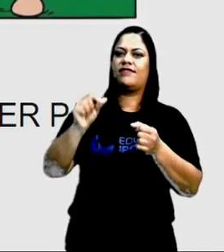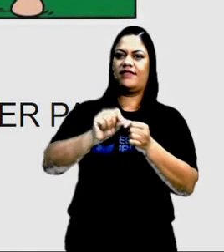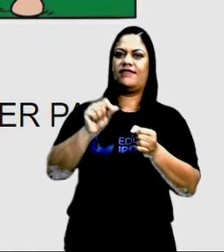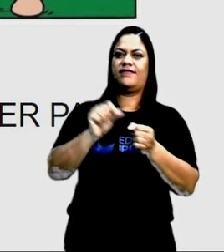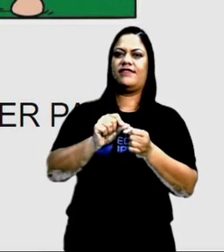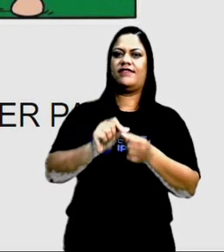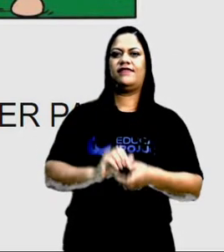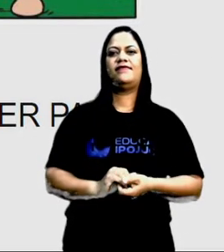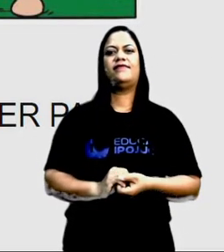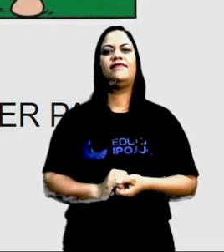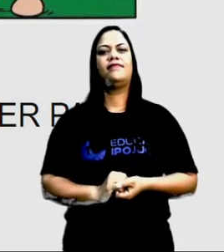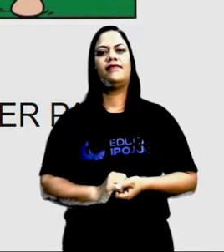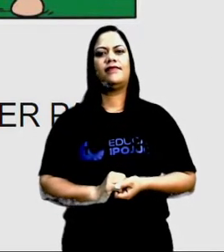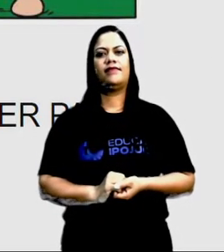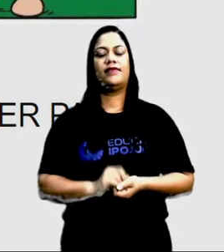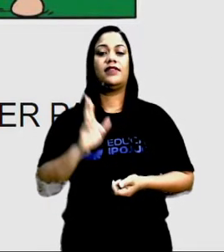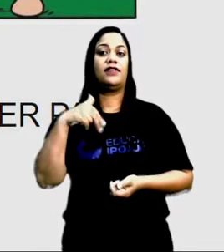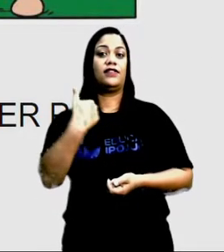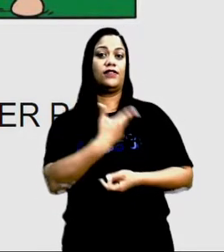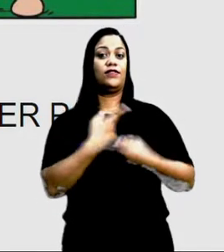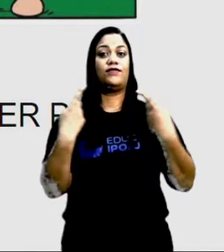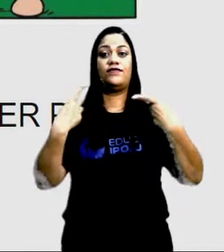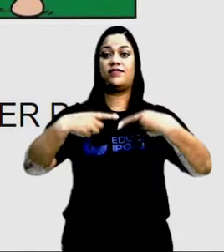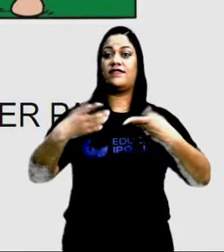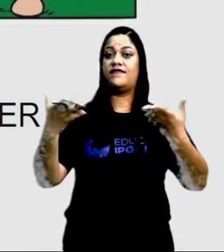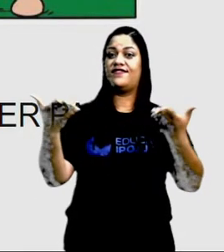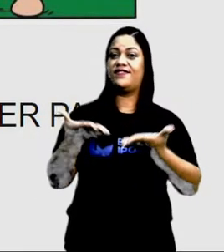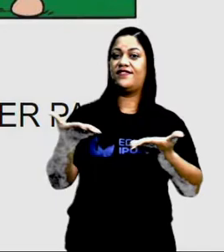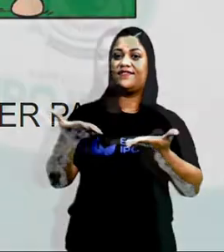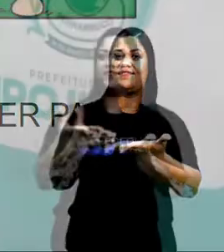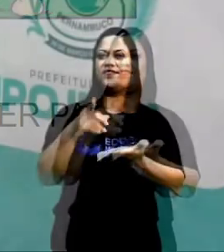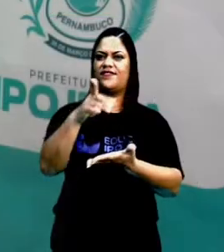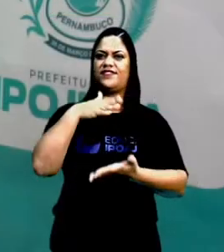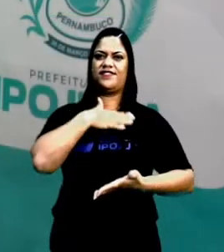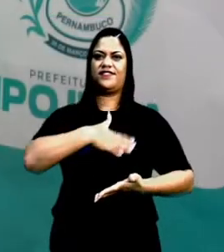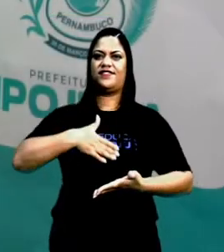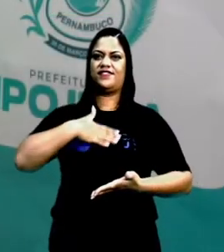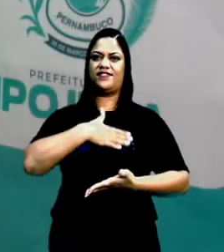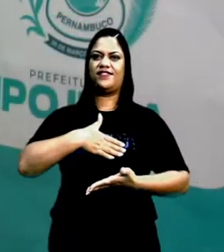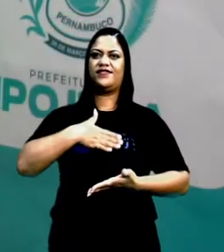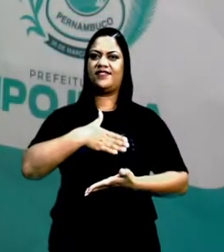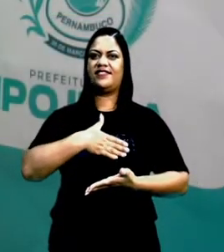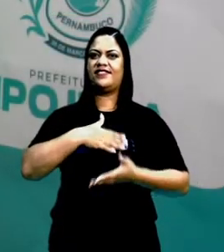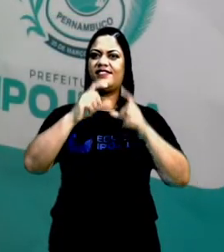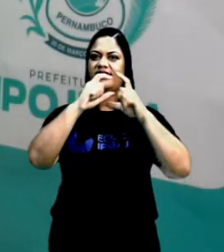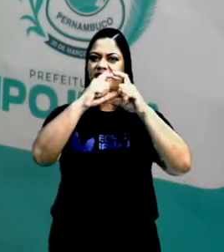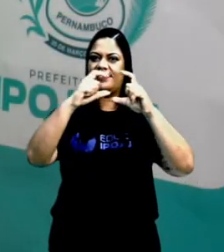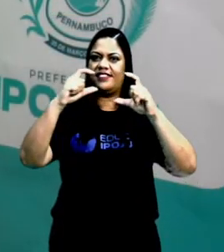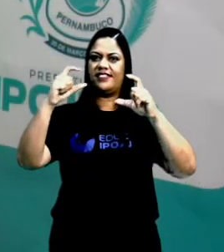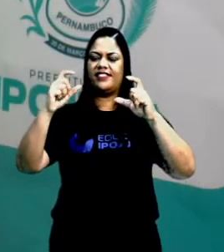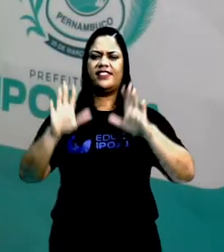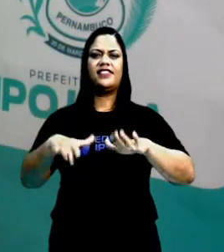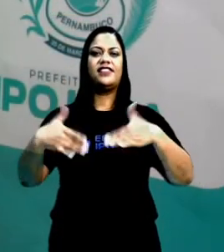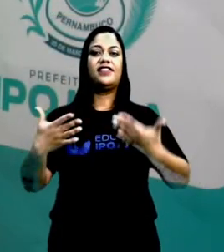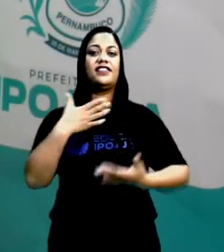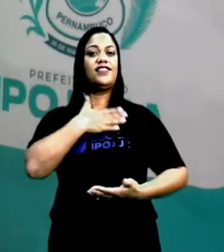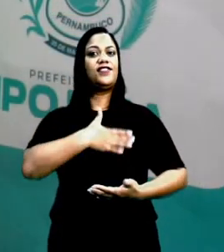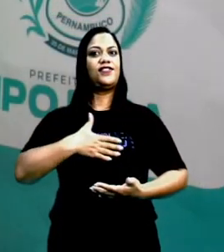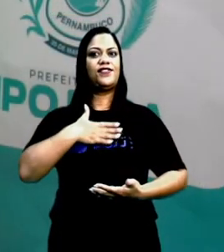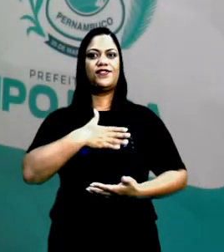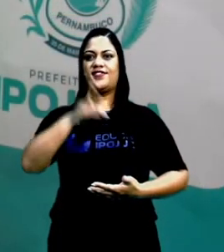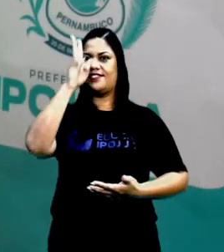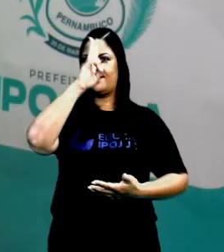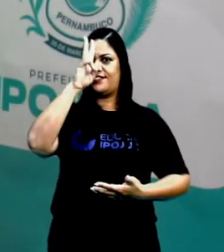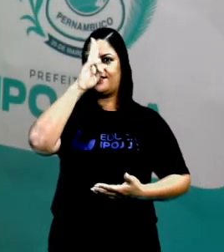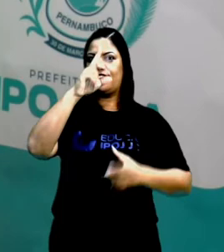feito. E o nosso desafio de hoje? Vocês gostaram da nossa aula sobre tiras? Quem aqui gosta de história em